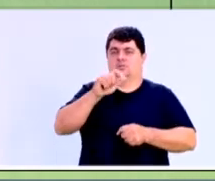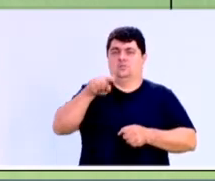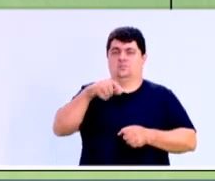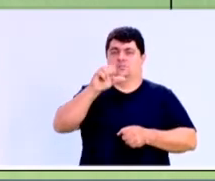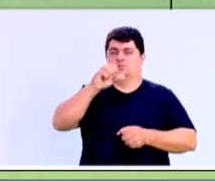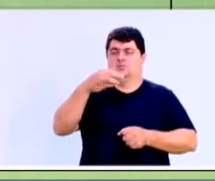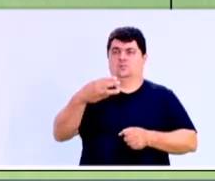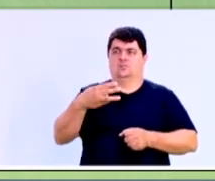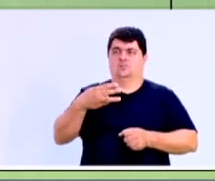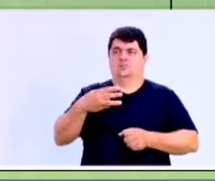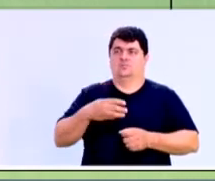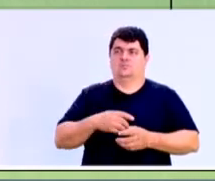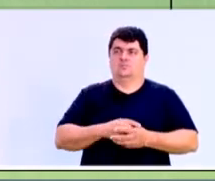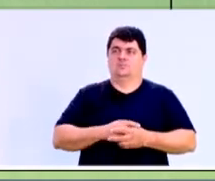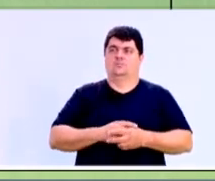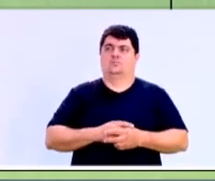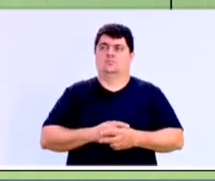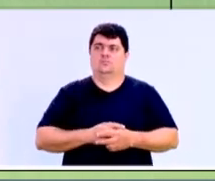mais